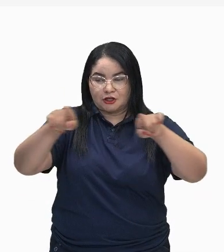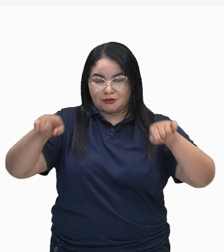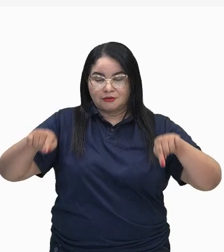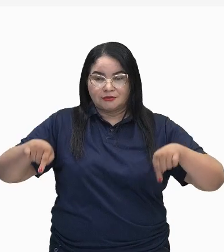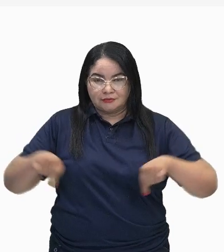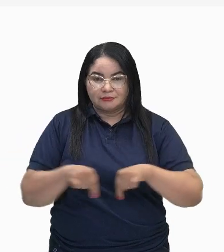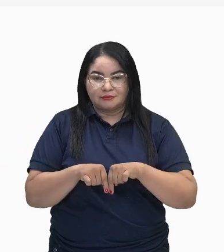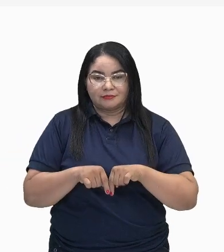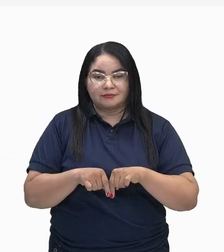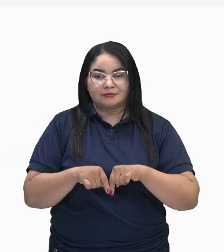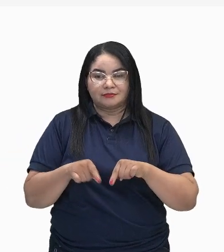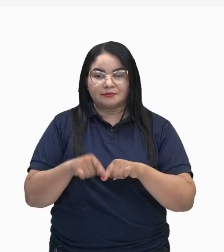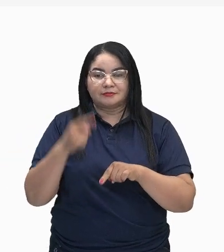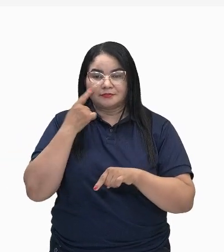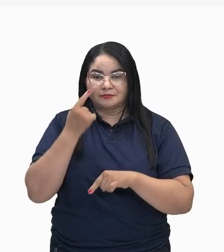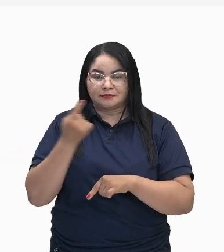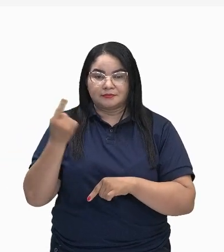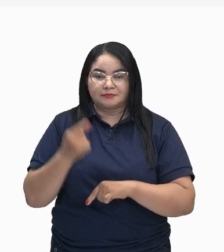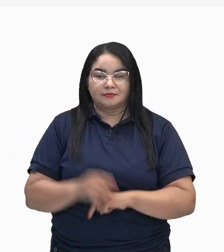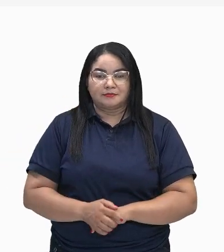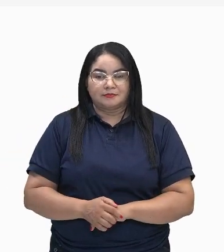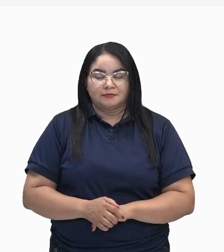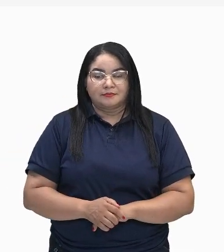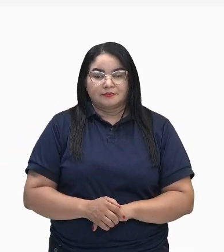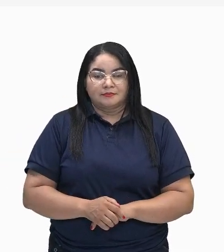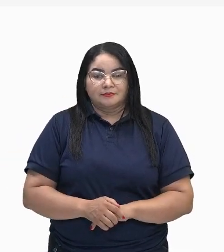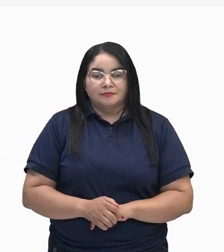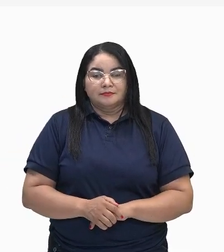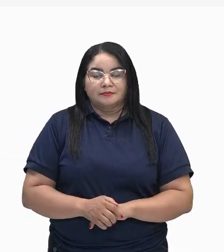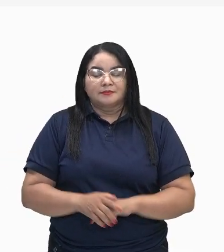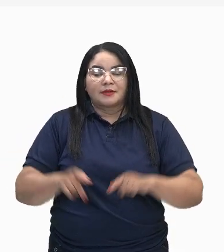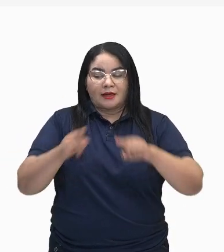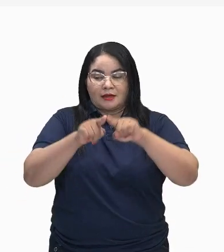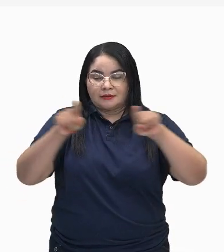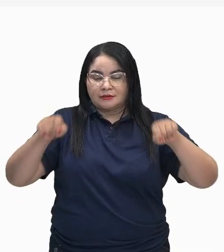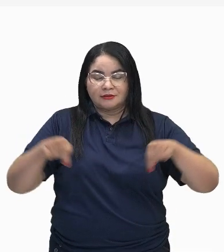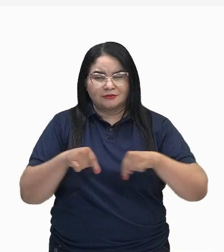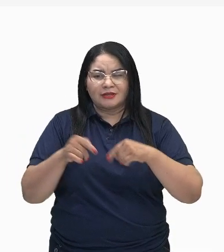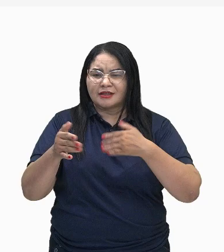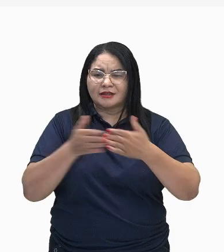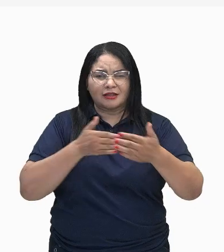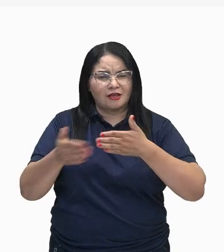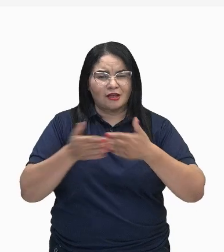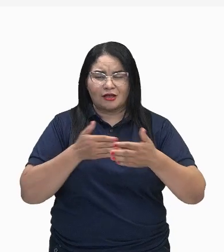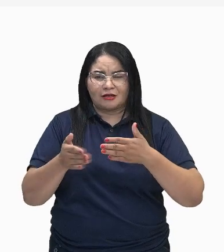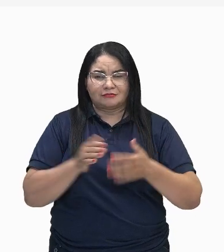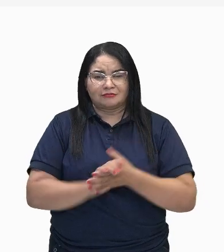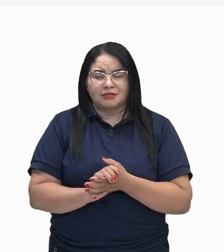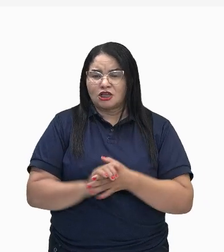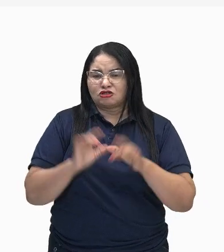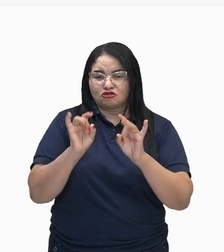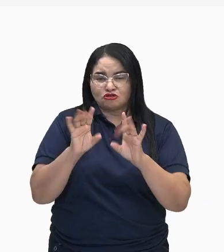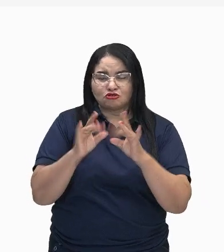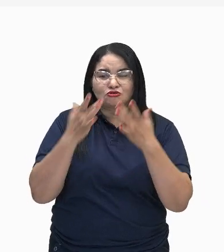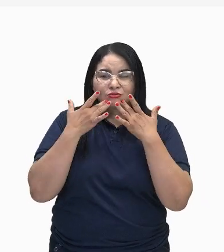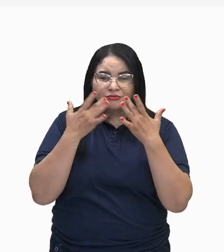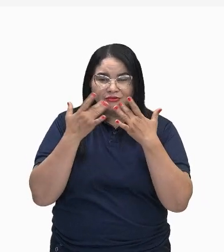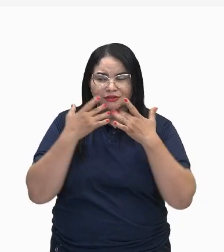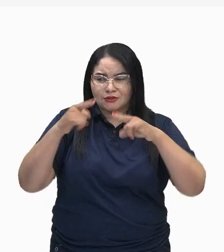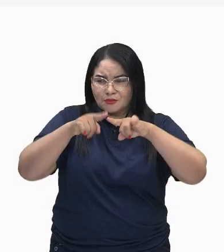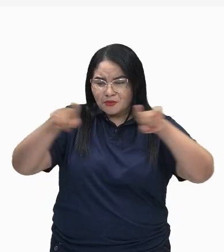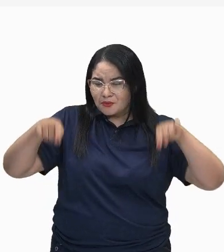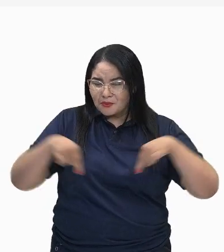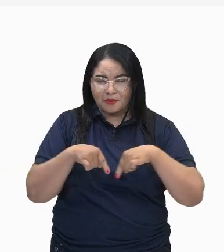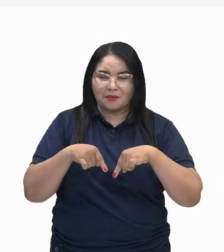e não convencionais. A dança em todo lugar. A dança não acontece só no teatro, ela pode ocupar